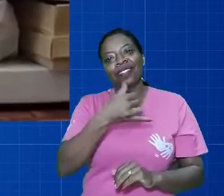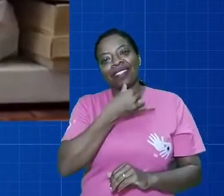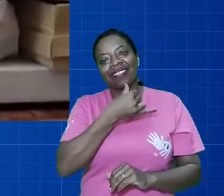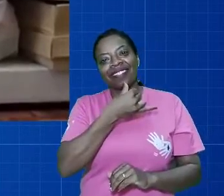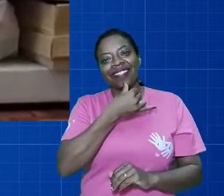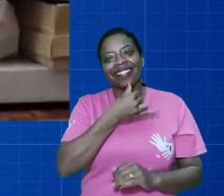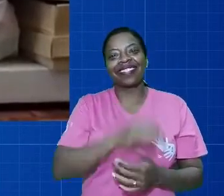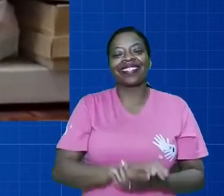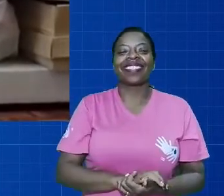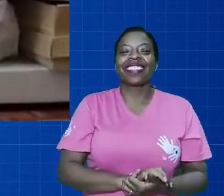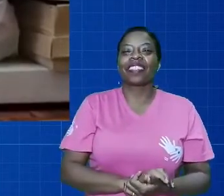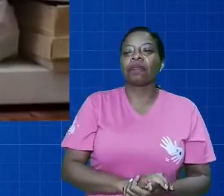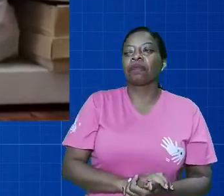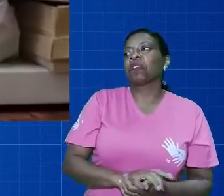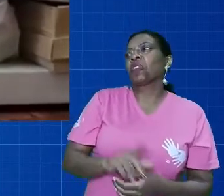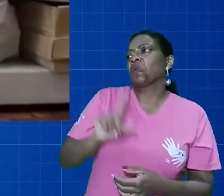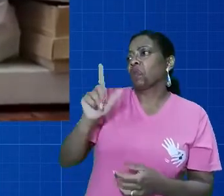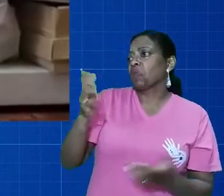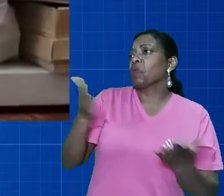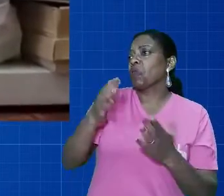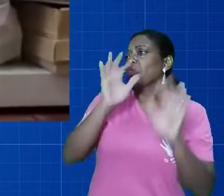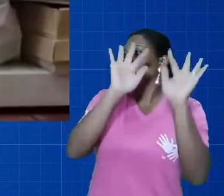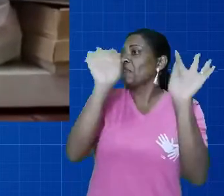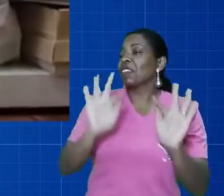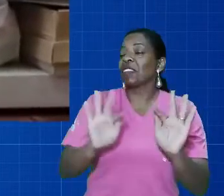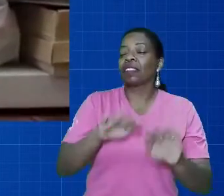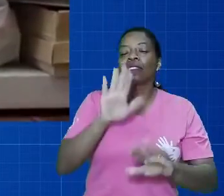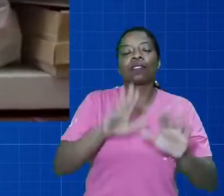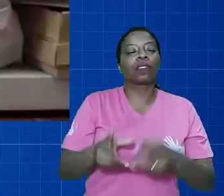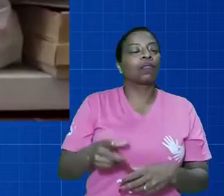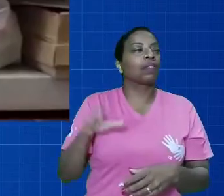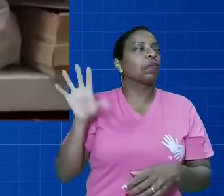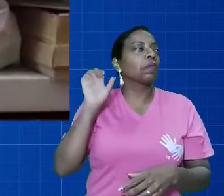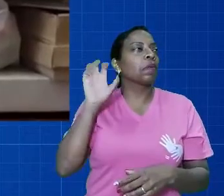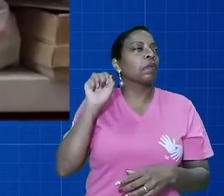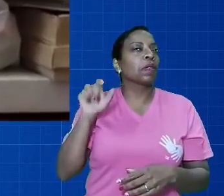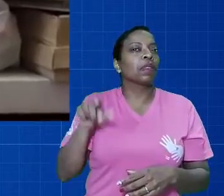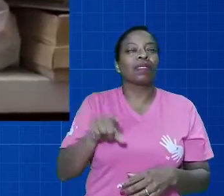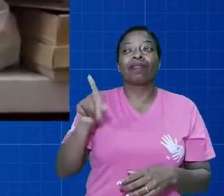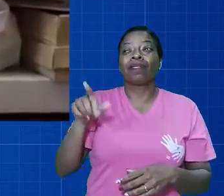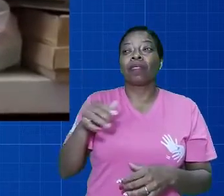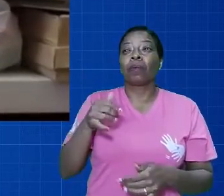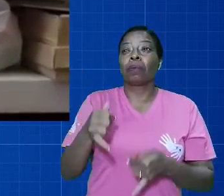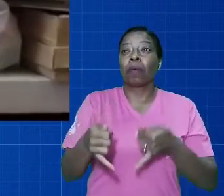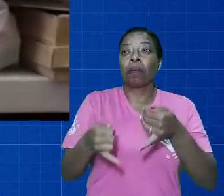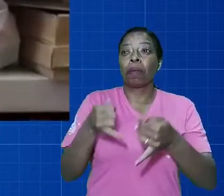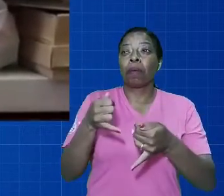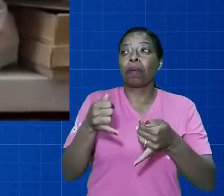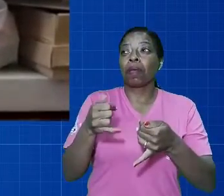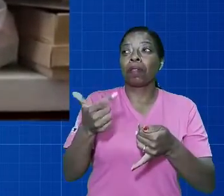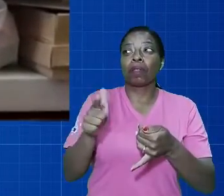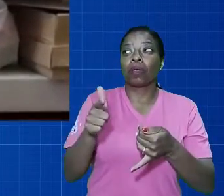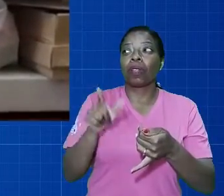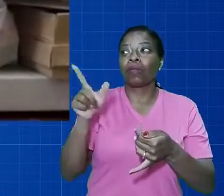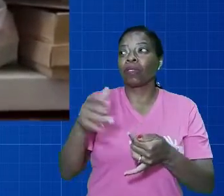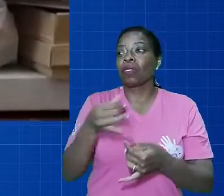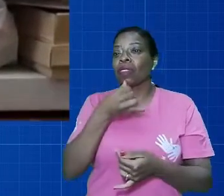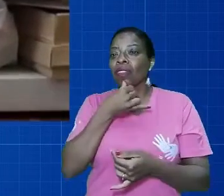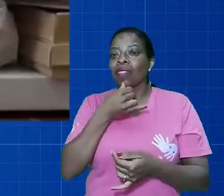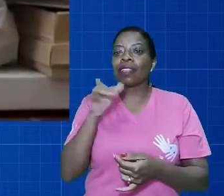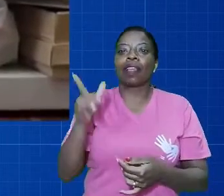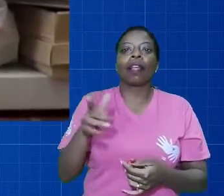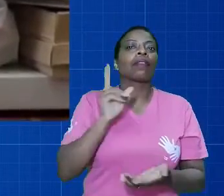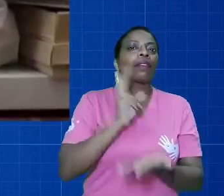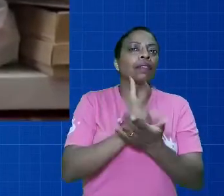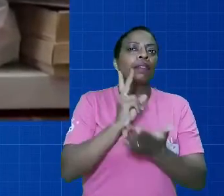E hoje está com salto?" "Não, hoje está sem salto. Hoje não sei o quê." Ele fazia sempre umas observações. E na época, a